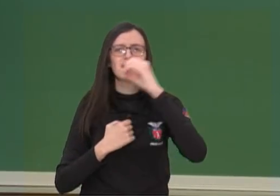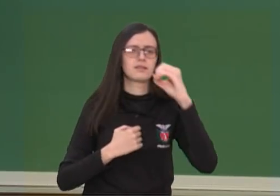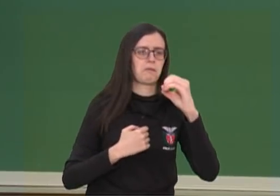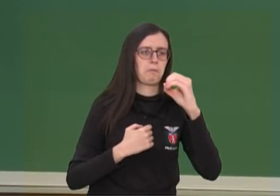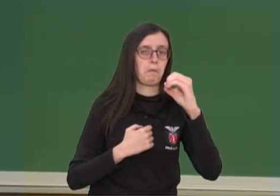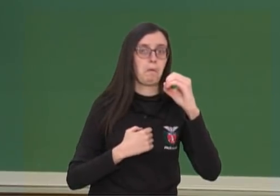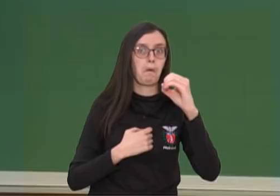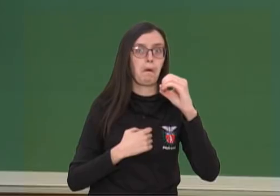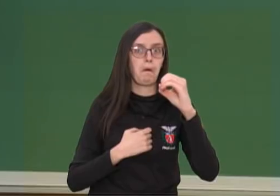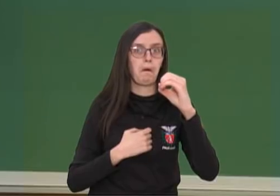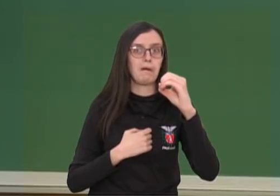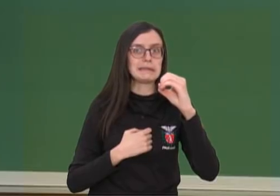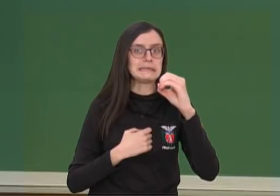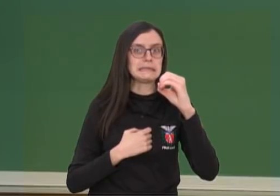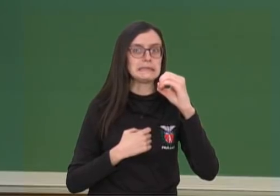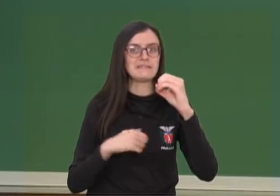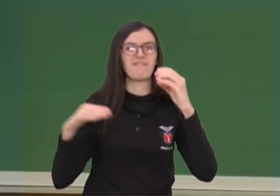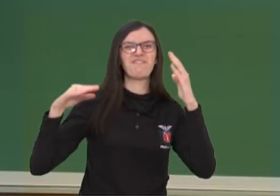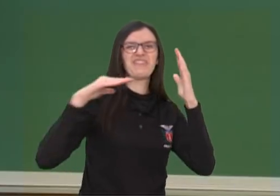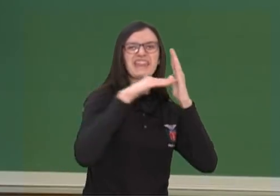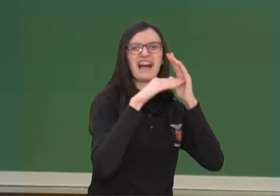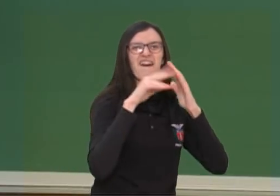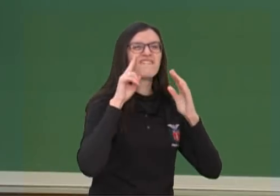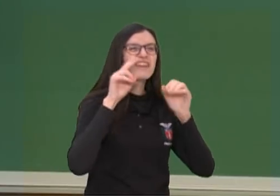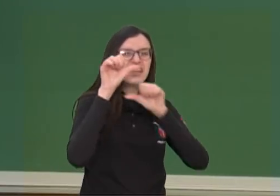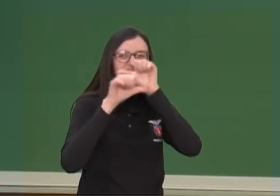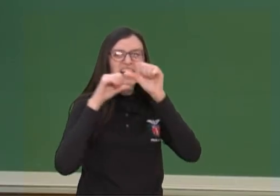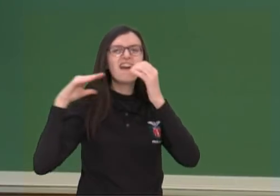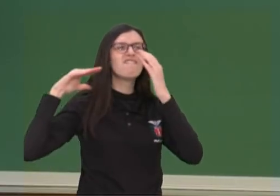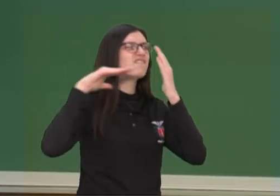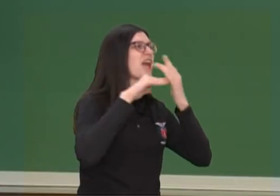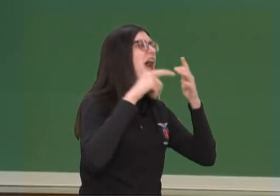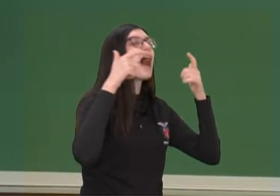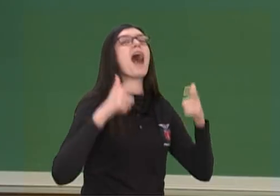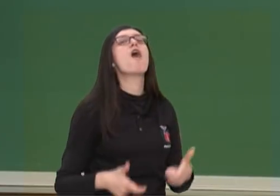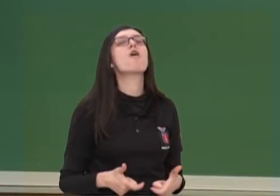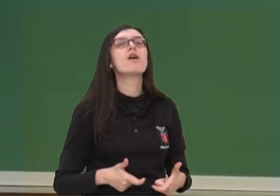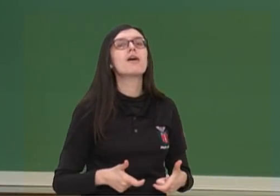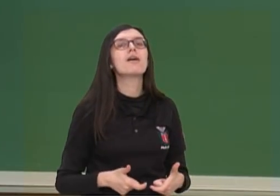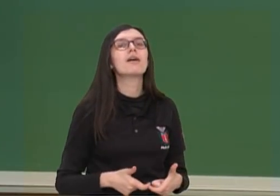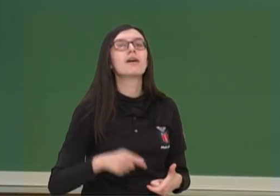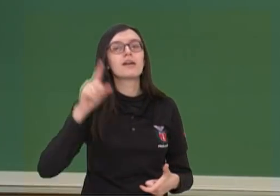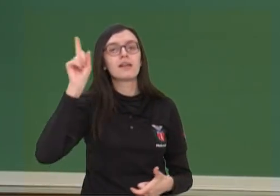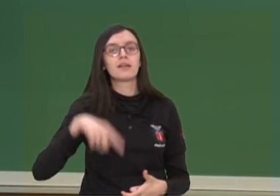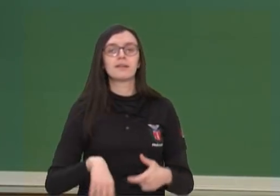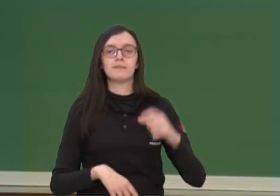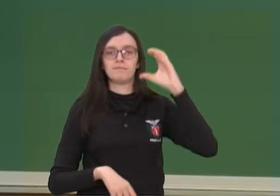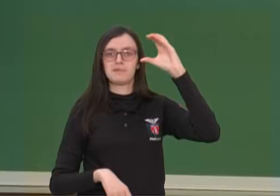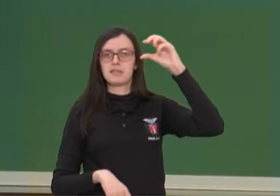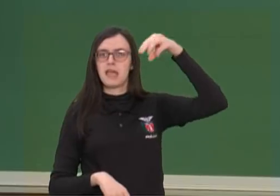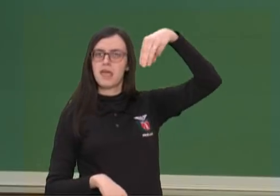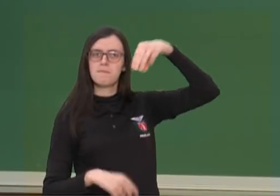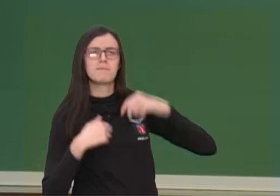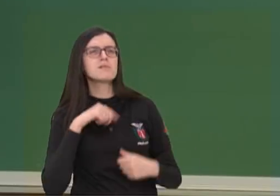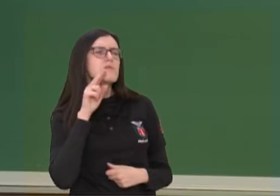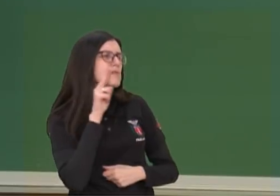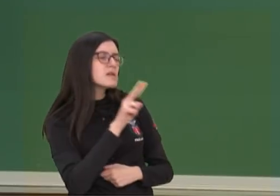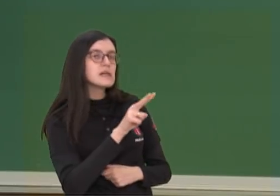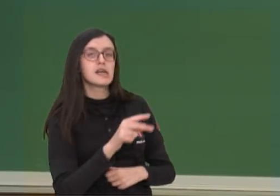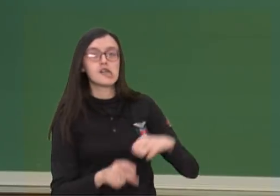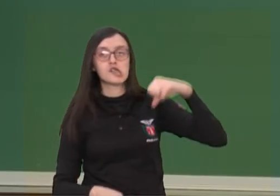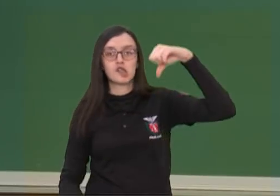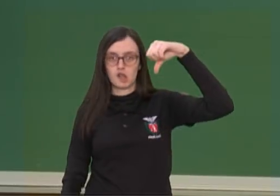para emprestar, então eu vou começar a emprestar, transformar da centena de milhar. Então era